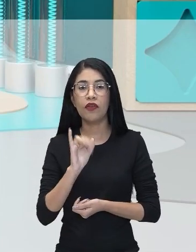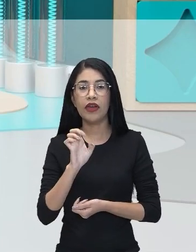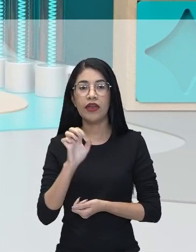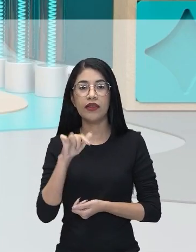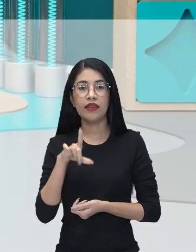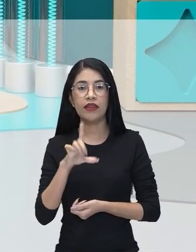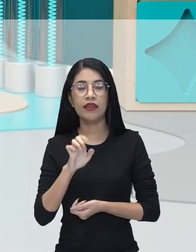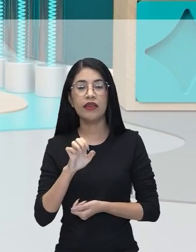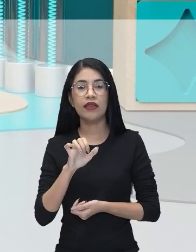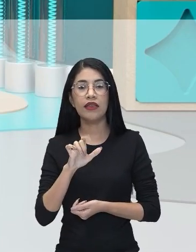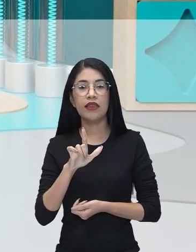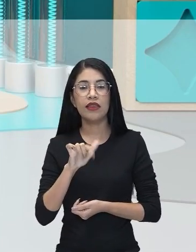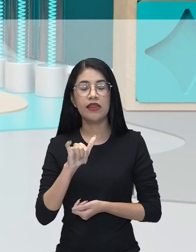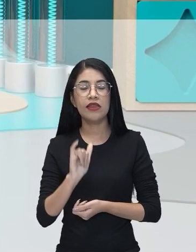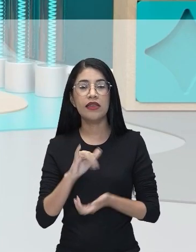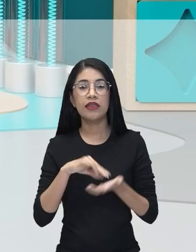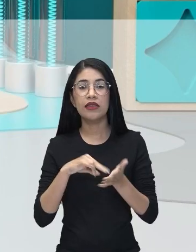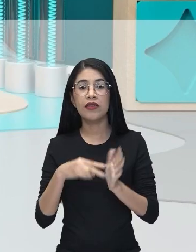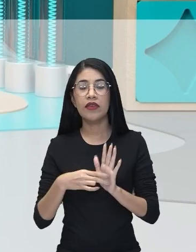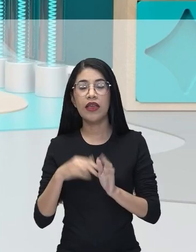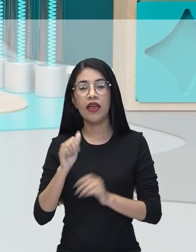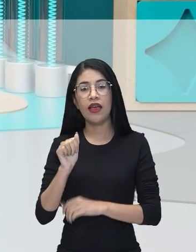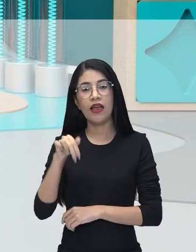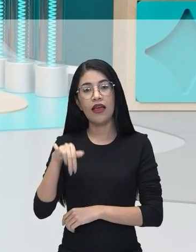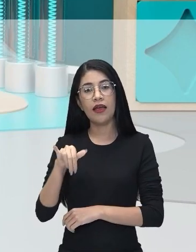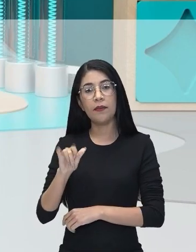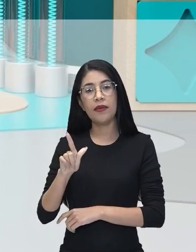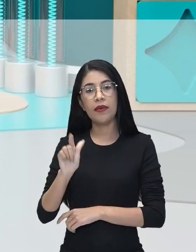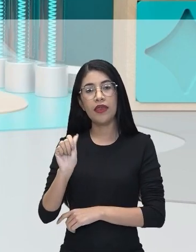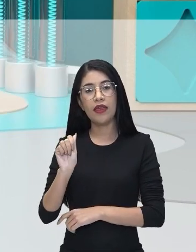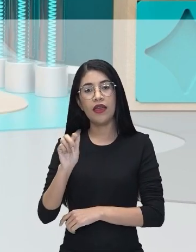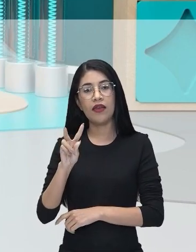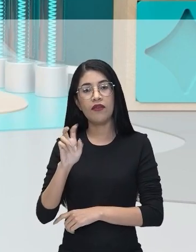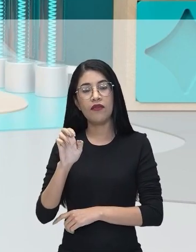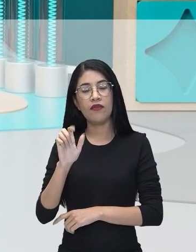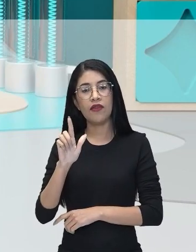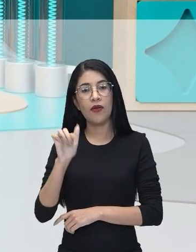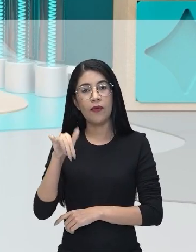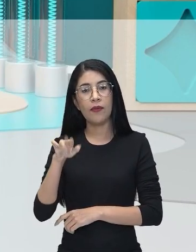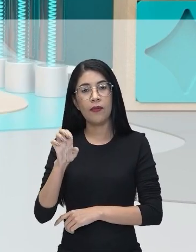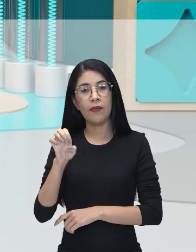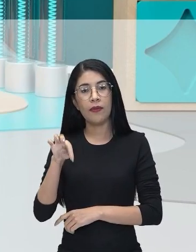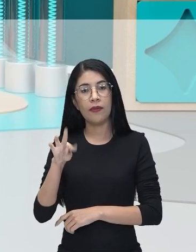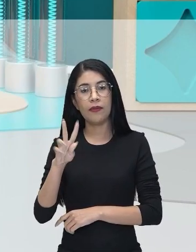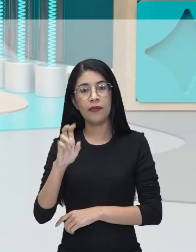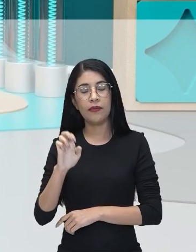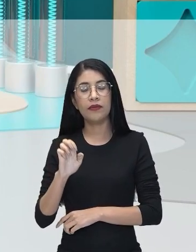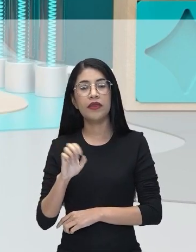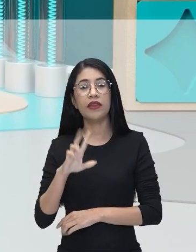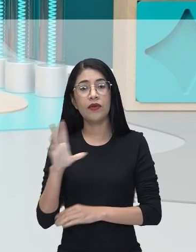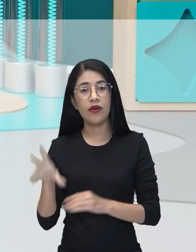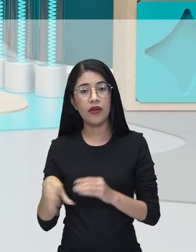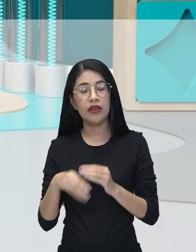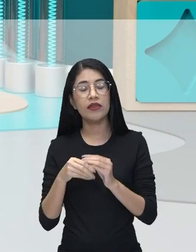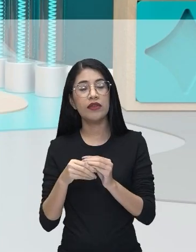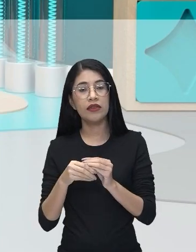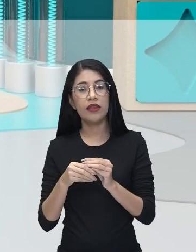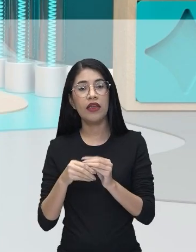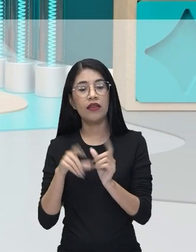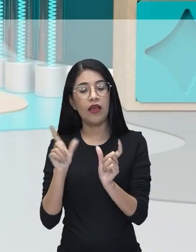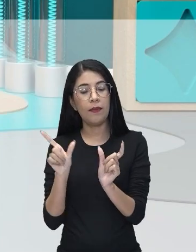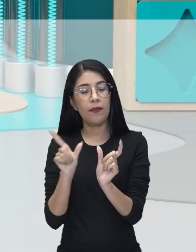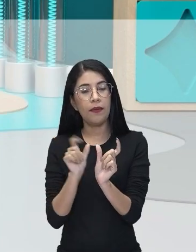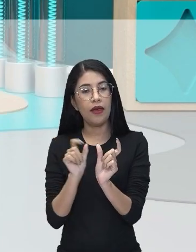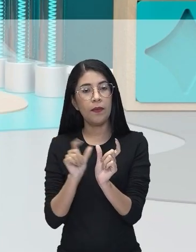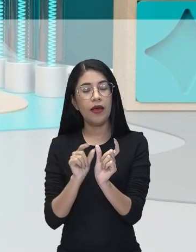Friendly significa amigável, né? Amigavelmente. Então, eu juntei outra partícula com friend,